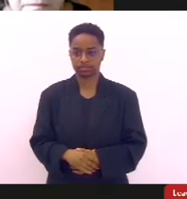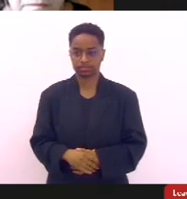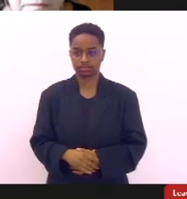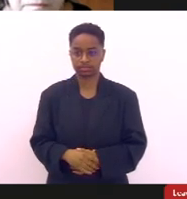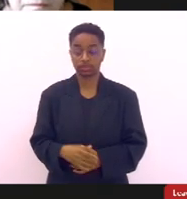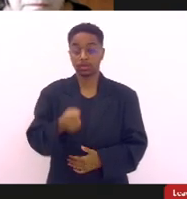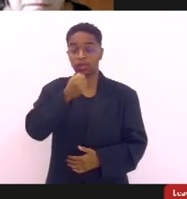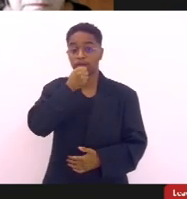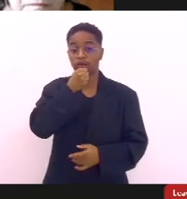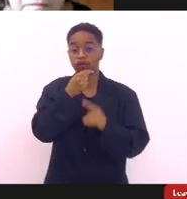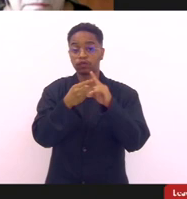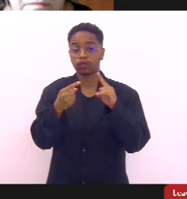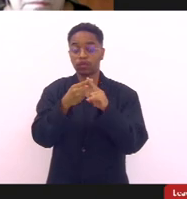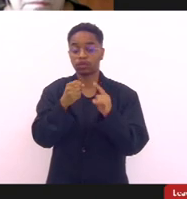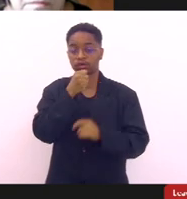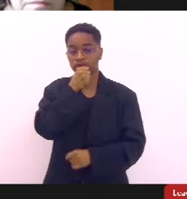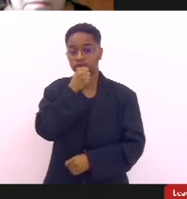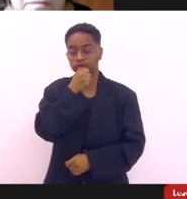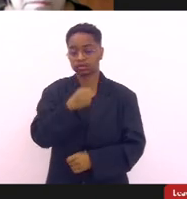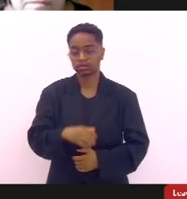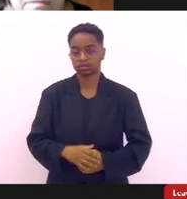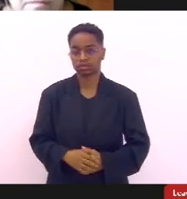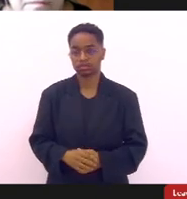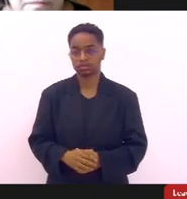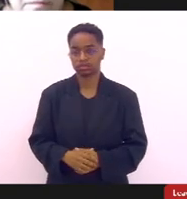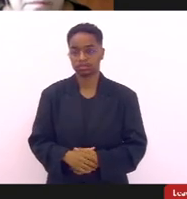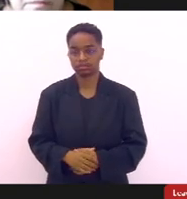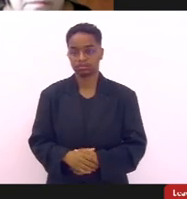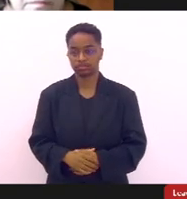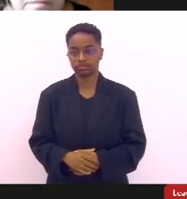Deputado Jari, está sem som.